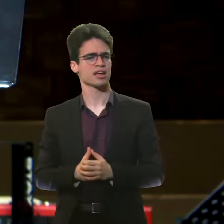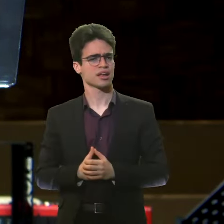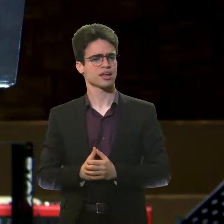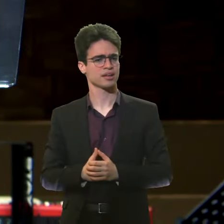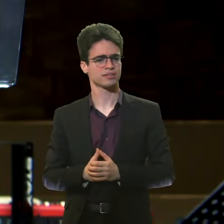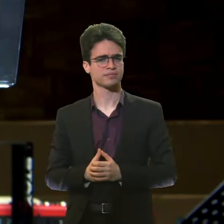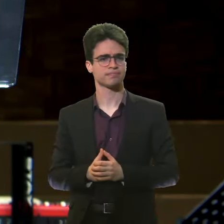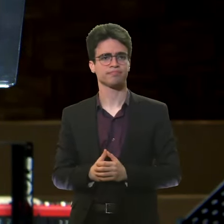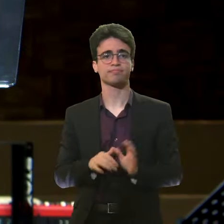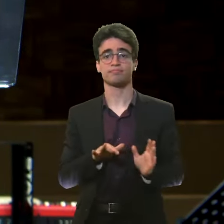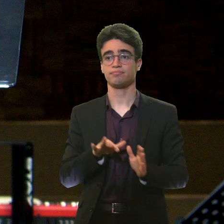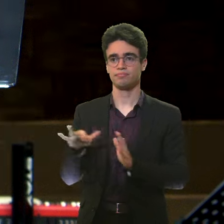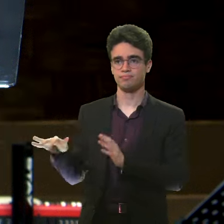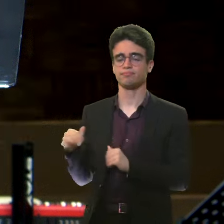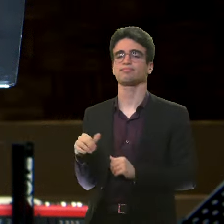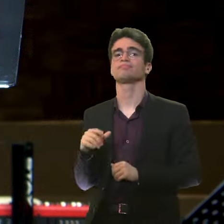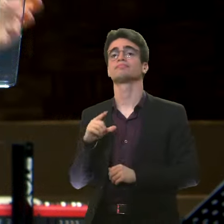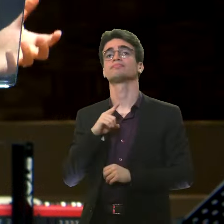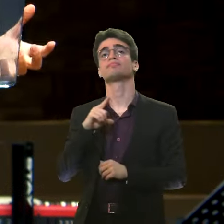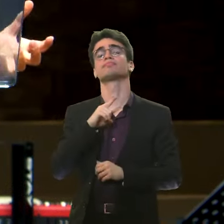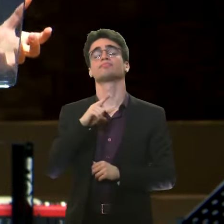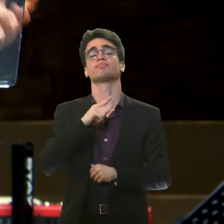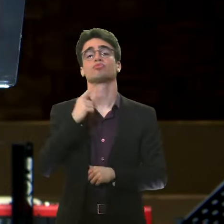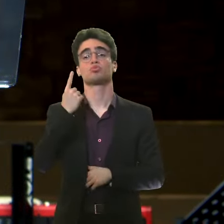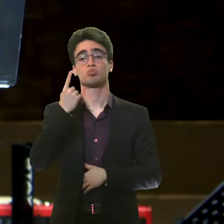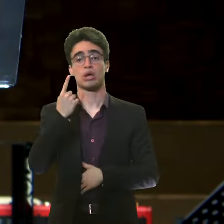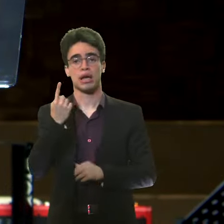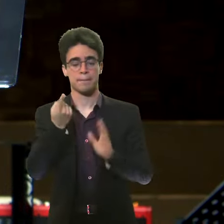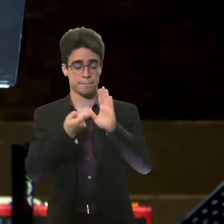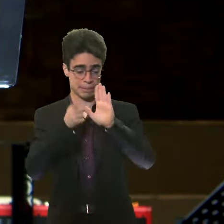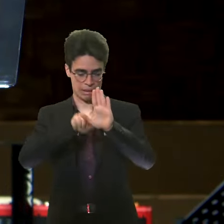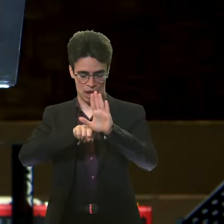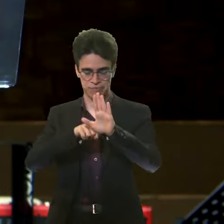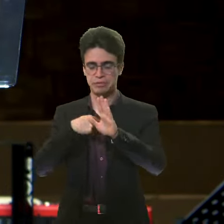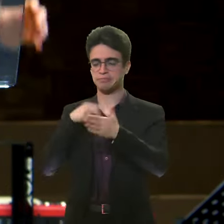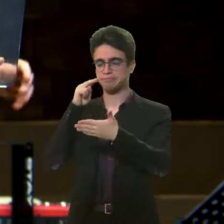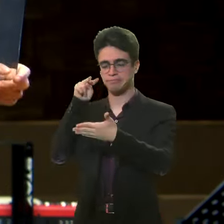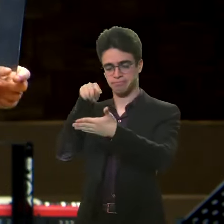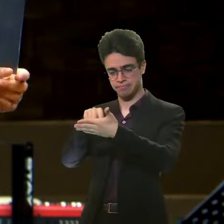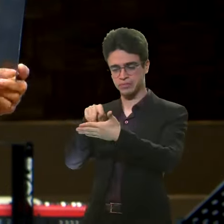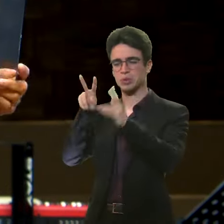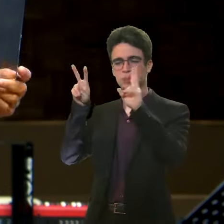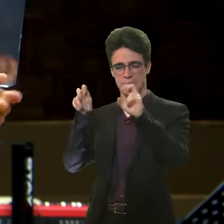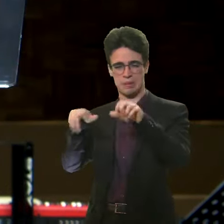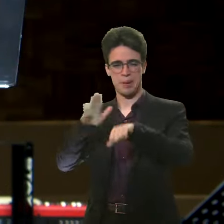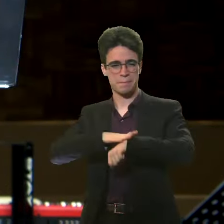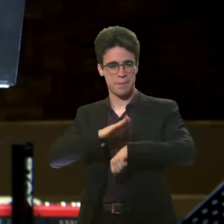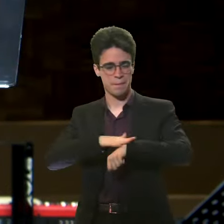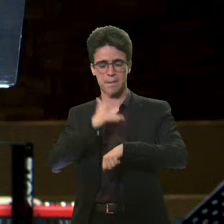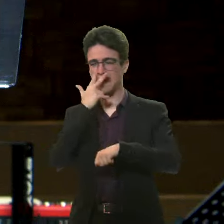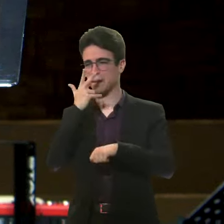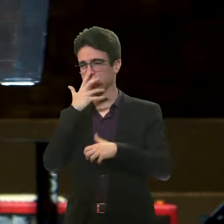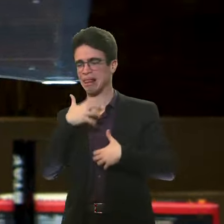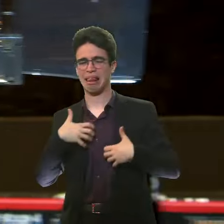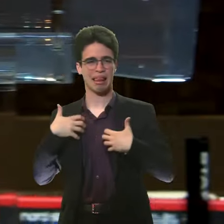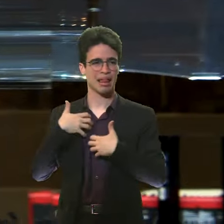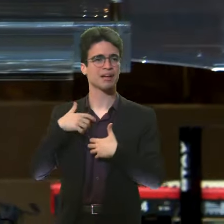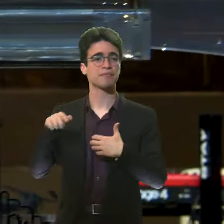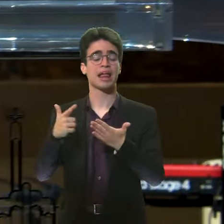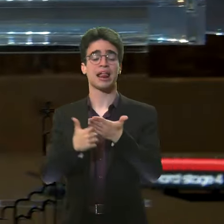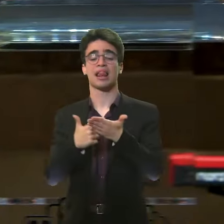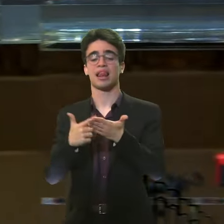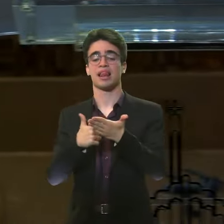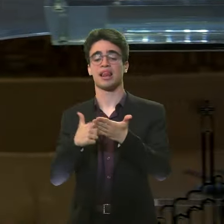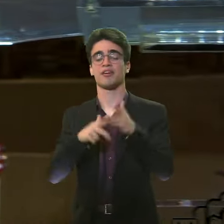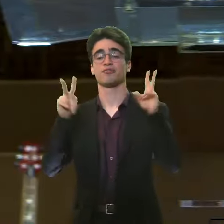Eu li uma analogia sobre esses momentos difíceis, momentos sem ânimo para buscar a Deus, num livro muito bacana